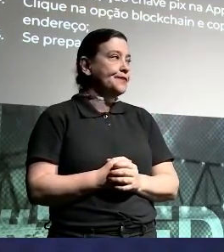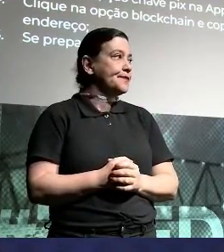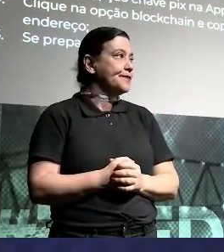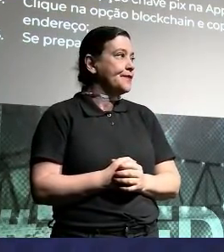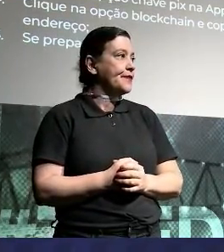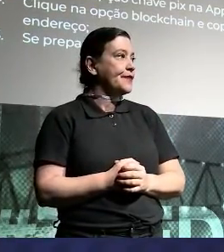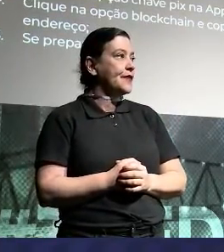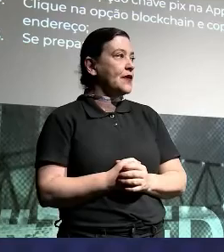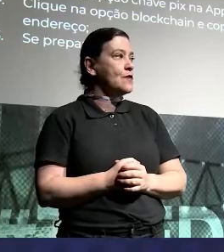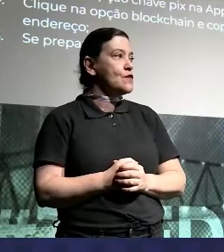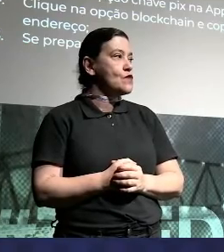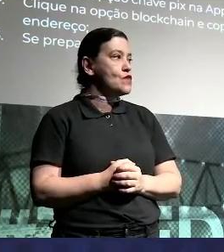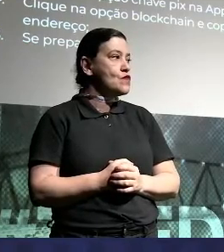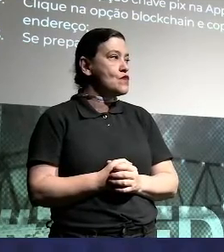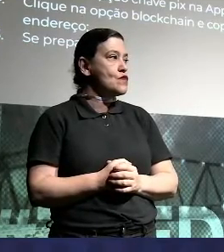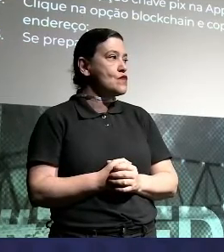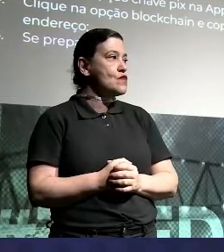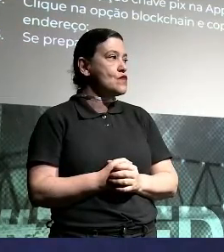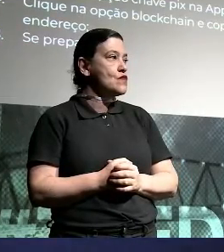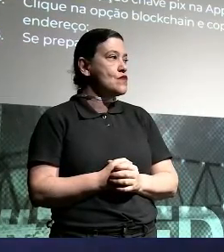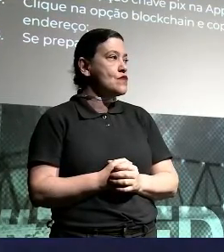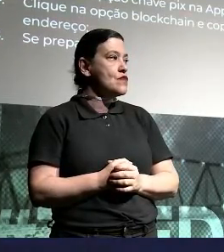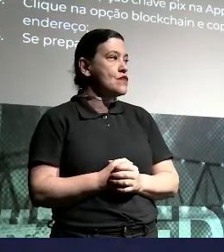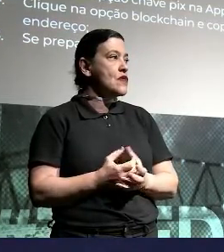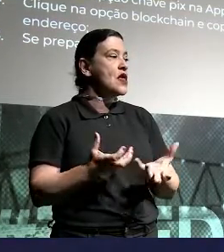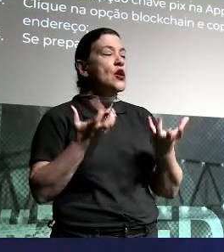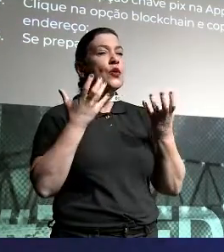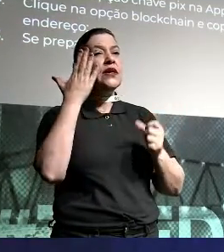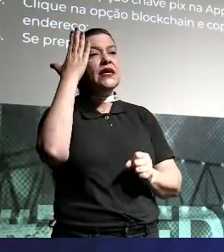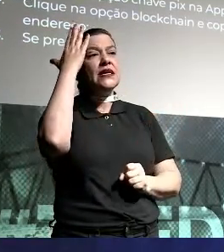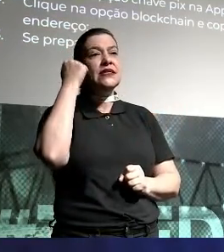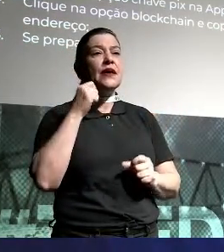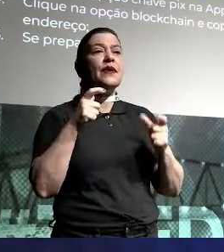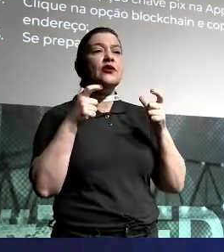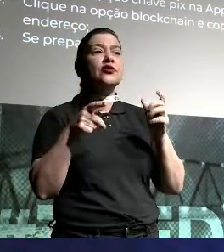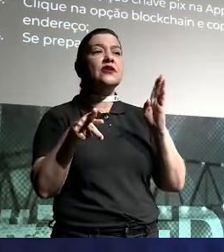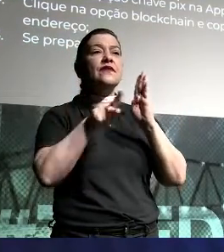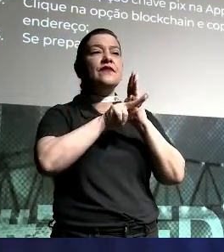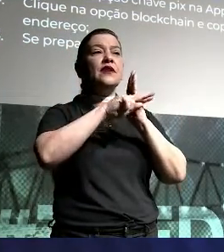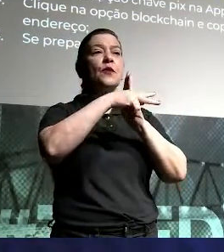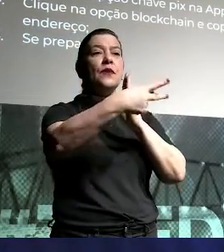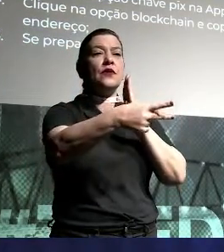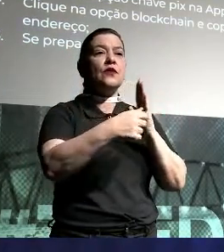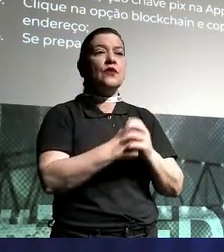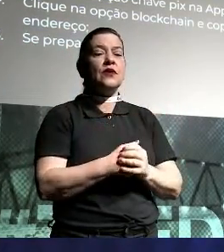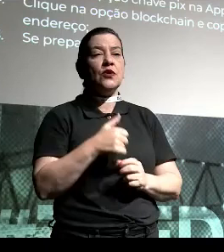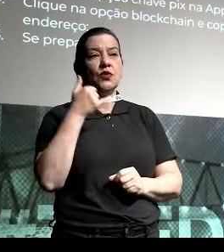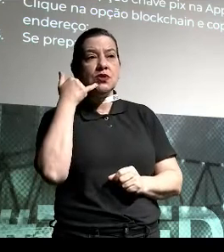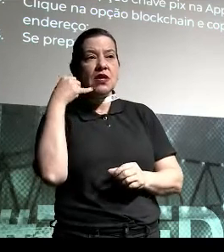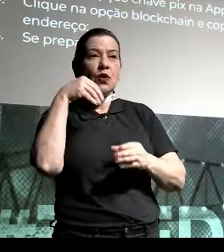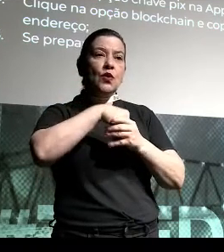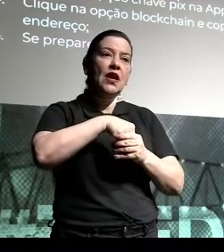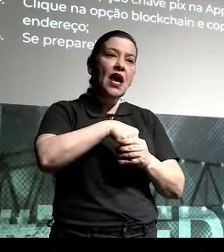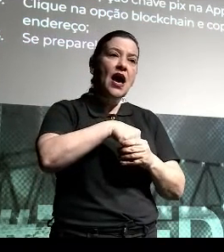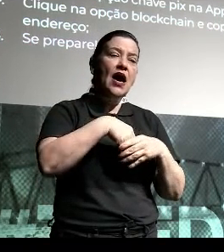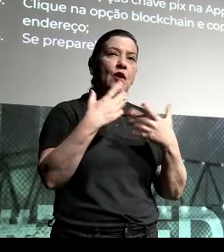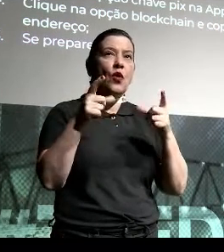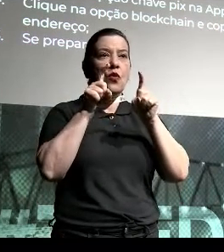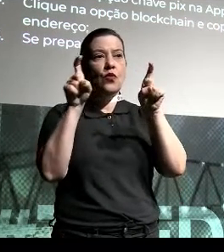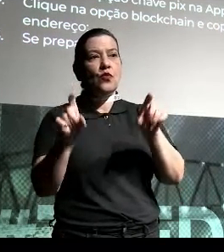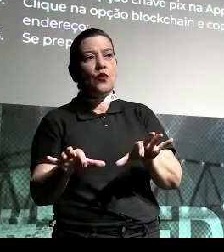lá. Então, eu queria saber onde é que fica o blockchain. É o celular das pessoas ou tem o computador